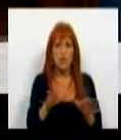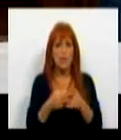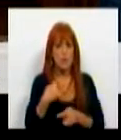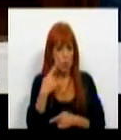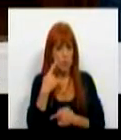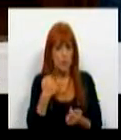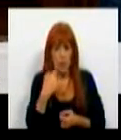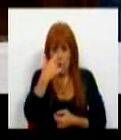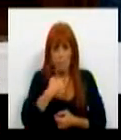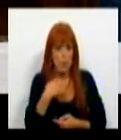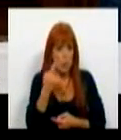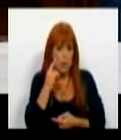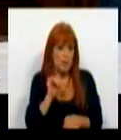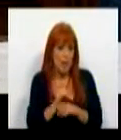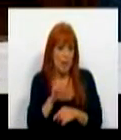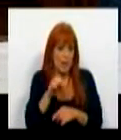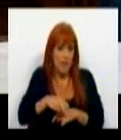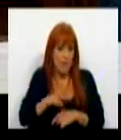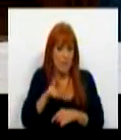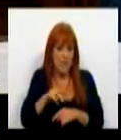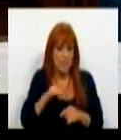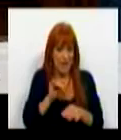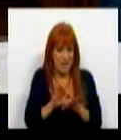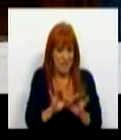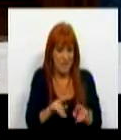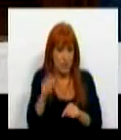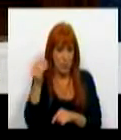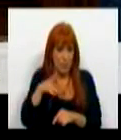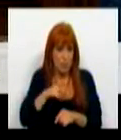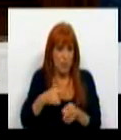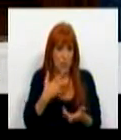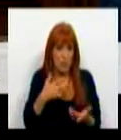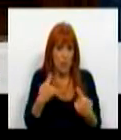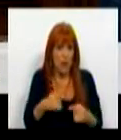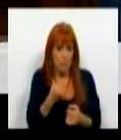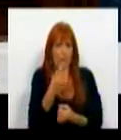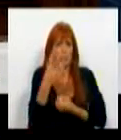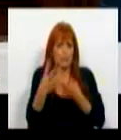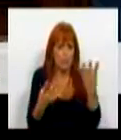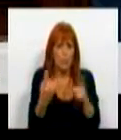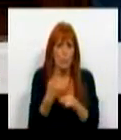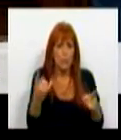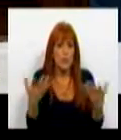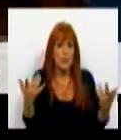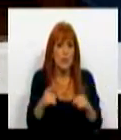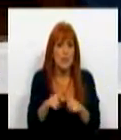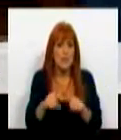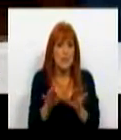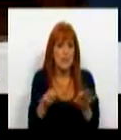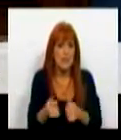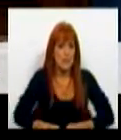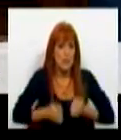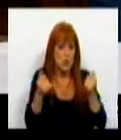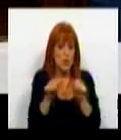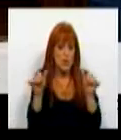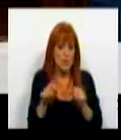devem conhecer, eu pessoalmente não conheço a carta da CMVM, agora cartas como essas do Banco de Portugal também haverá umas tantas, porque em termos de